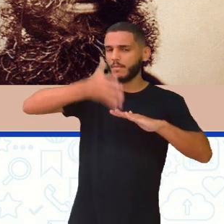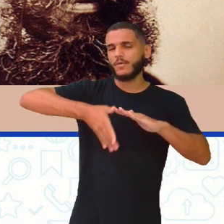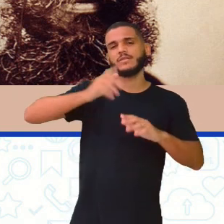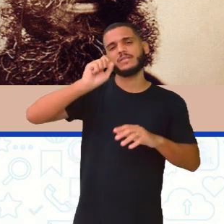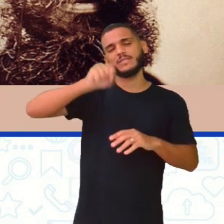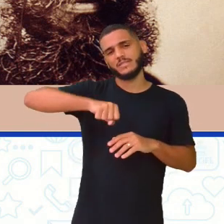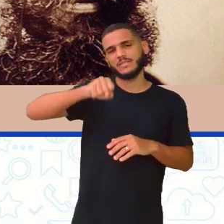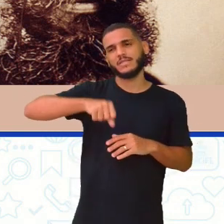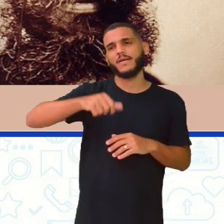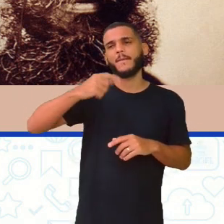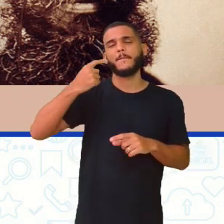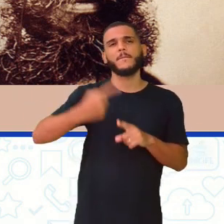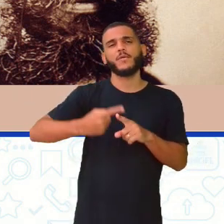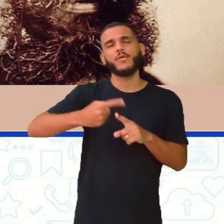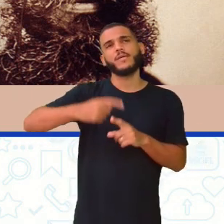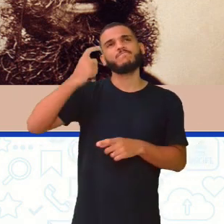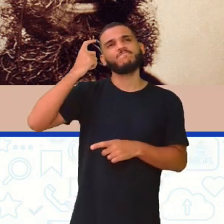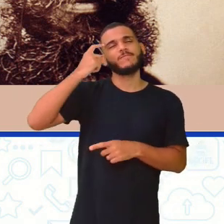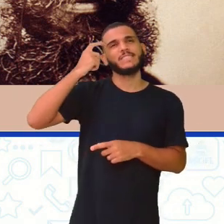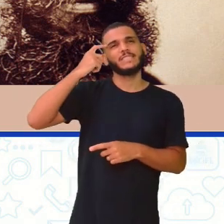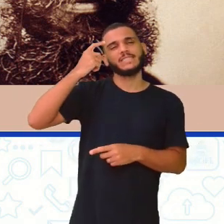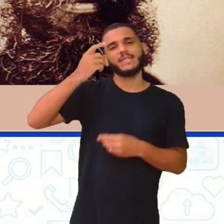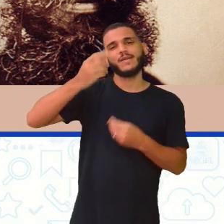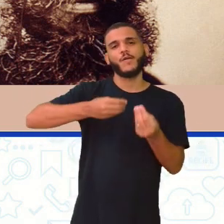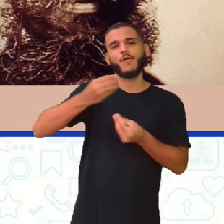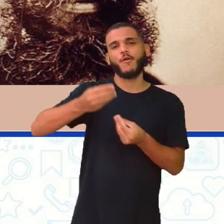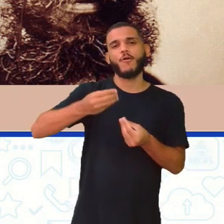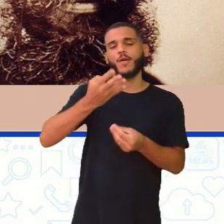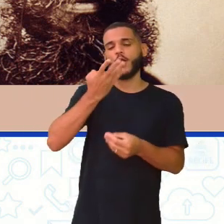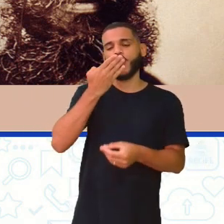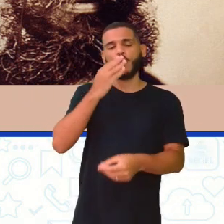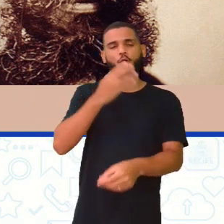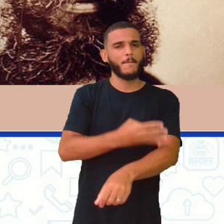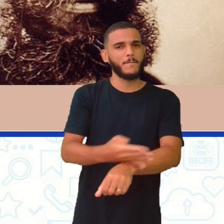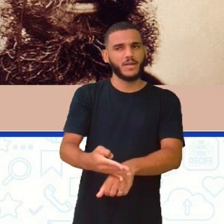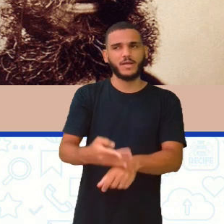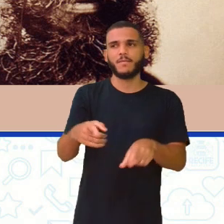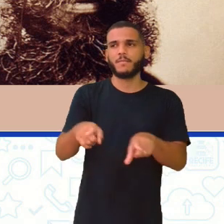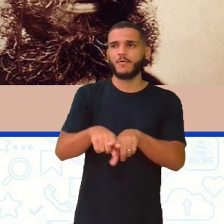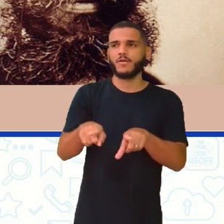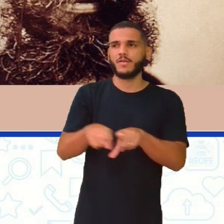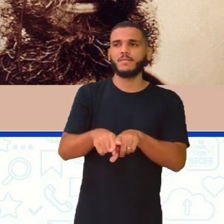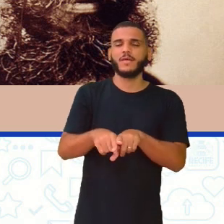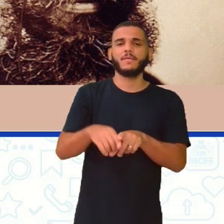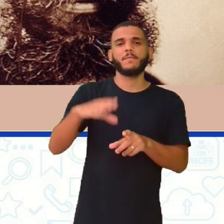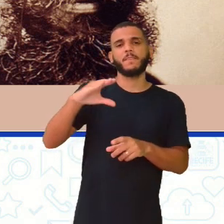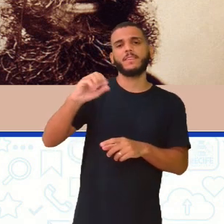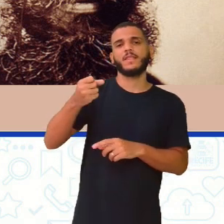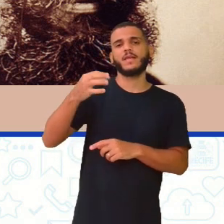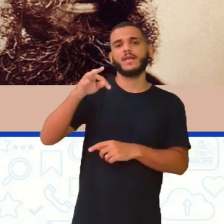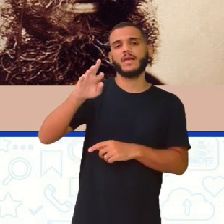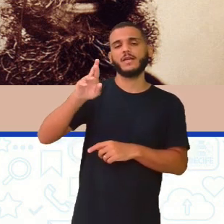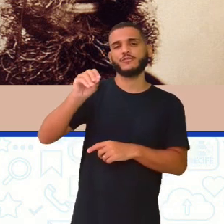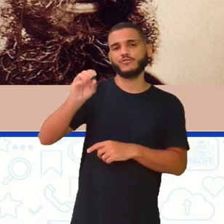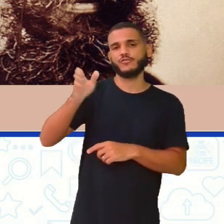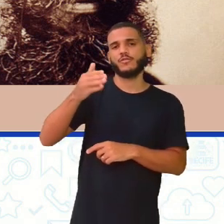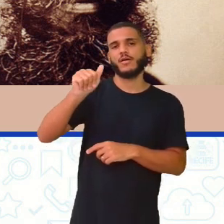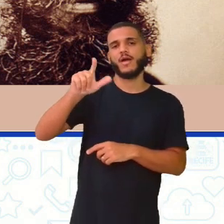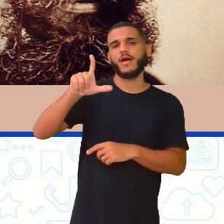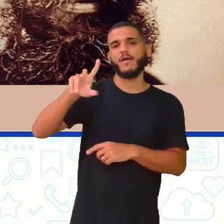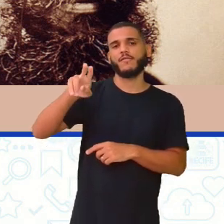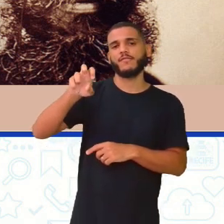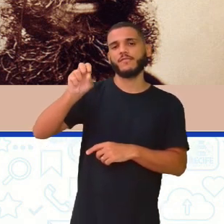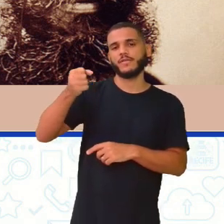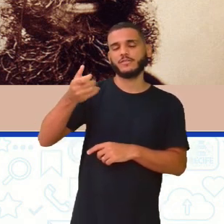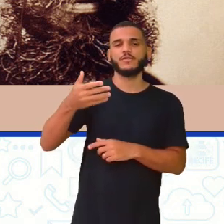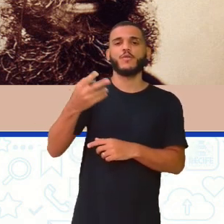se repensar esse embranquecimento. Não só ele, como Castro Alves também, que eu não pus aqui. Então,